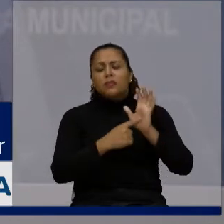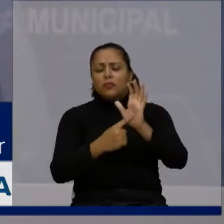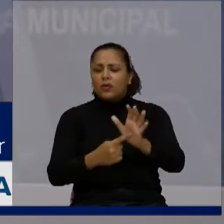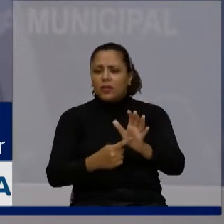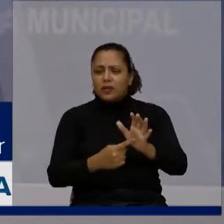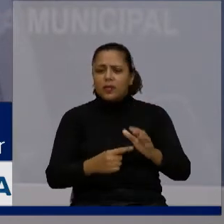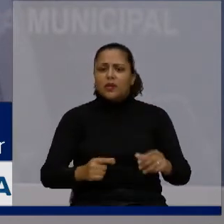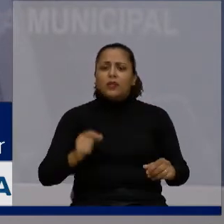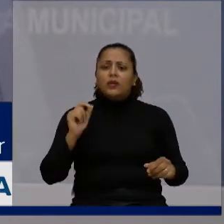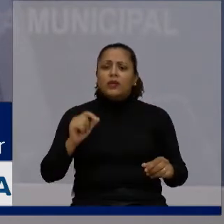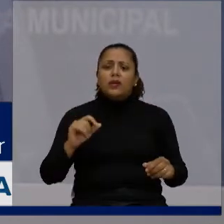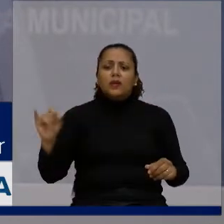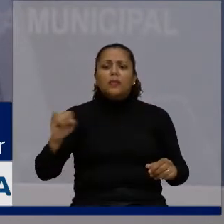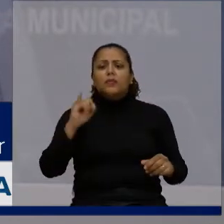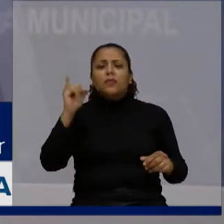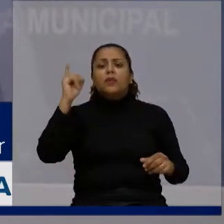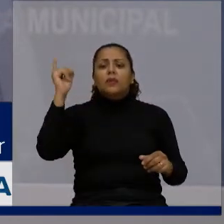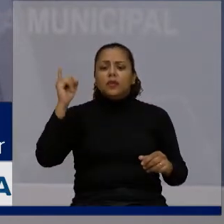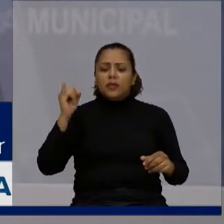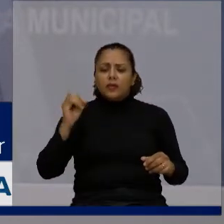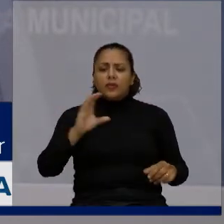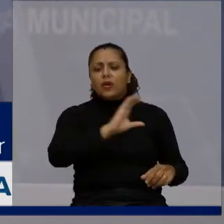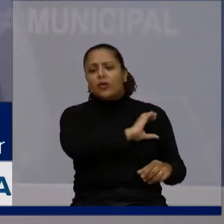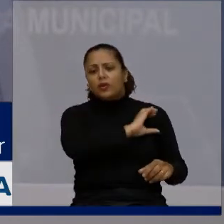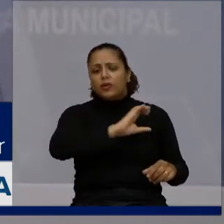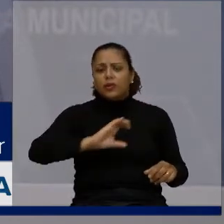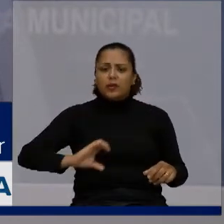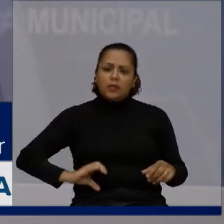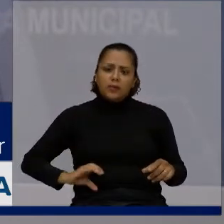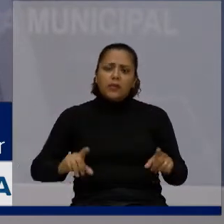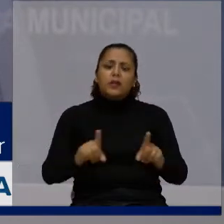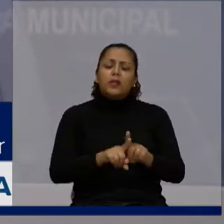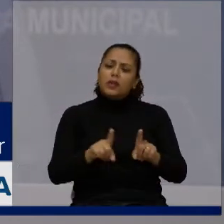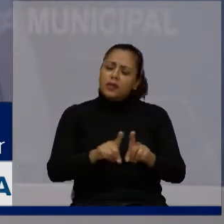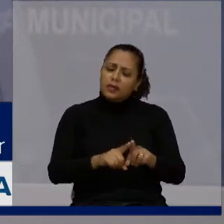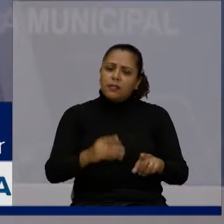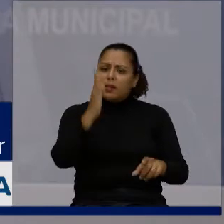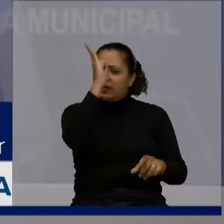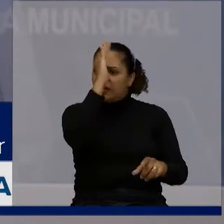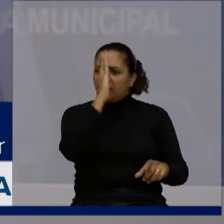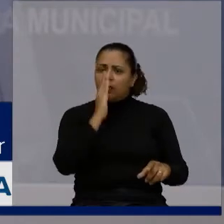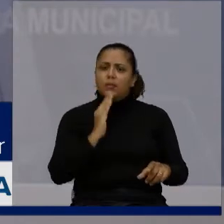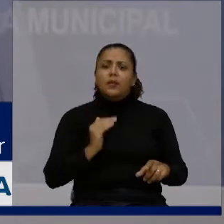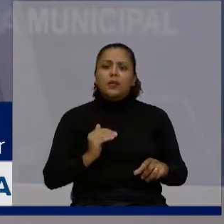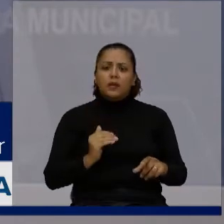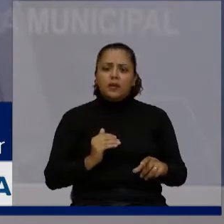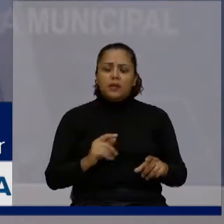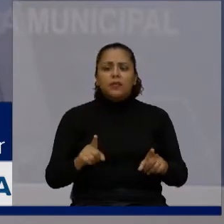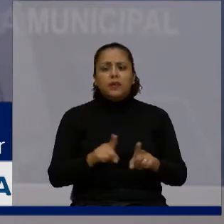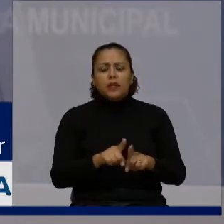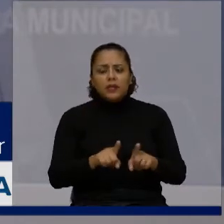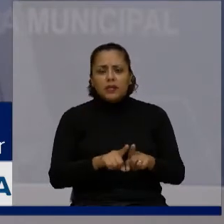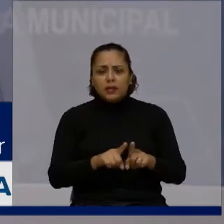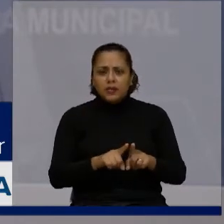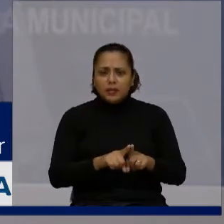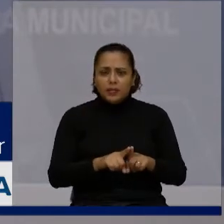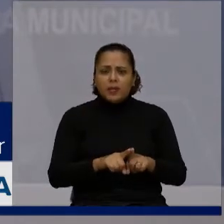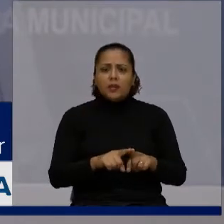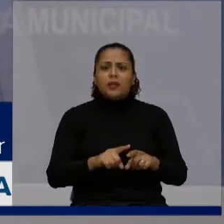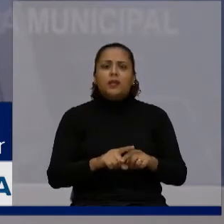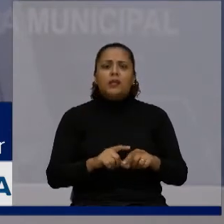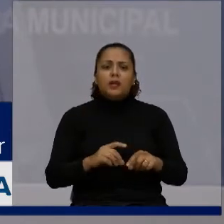à doutrina social cristã e à República Federativa do Brasil, tais como a dignidade da pessoa